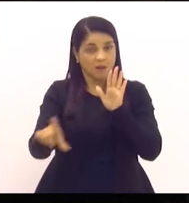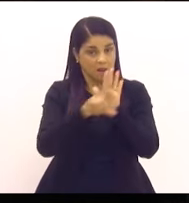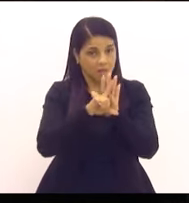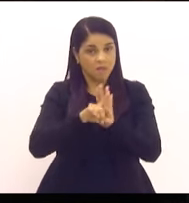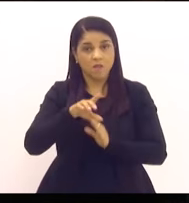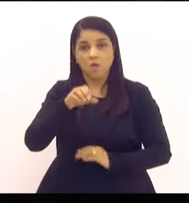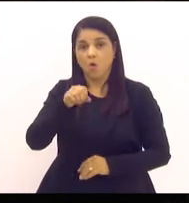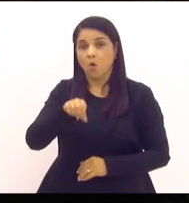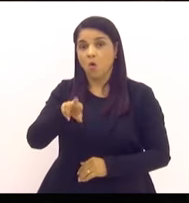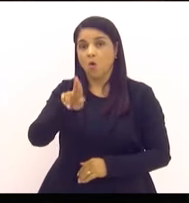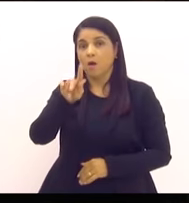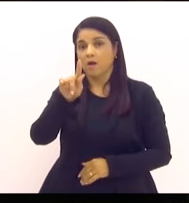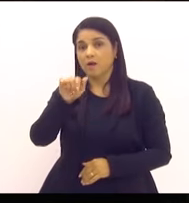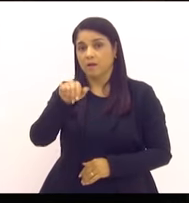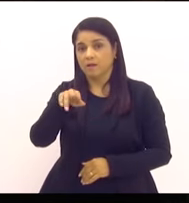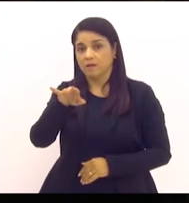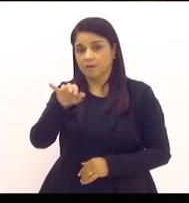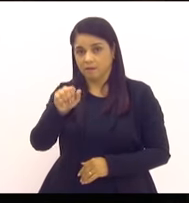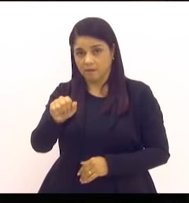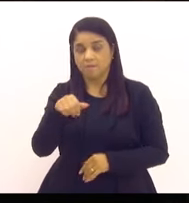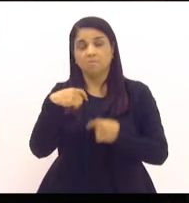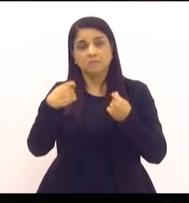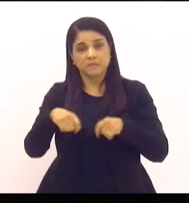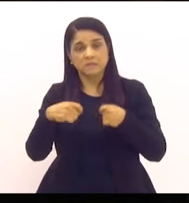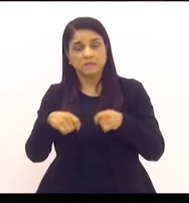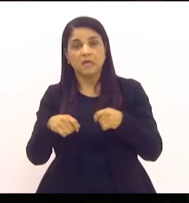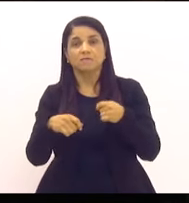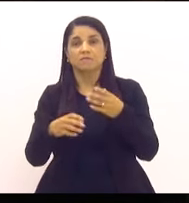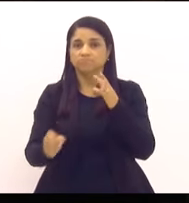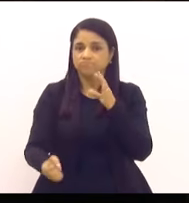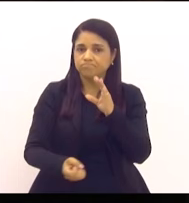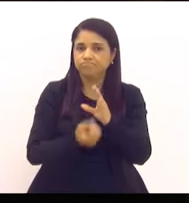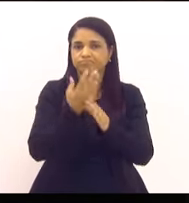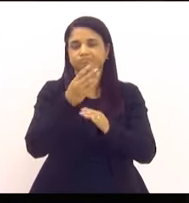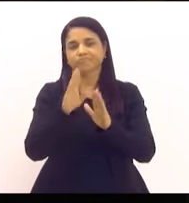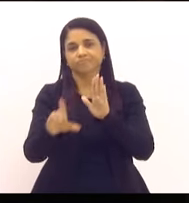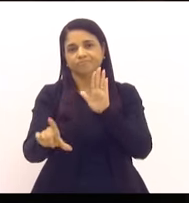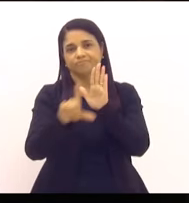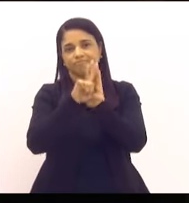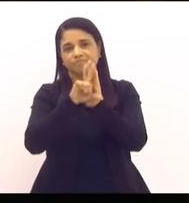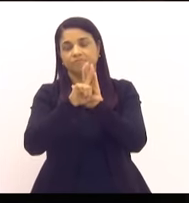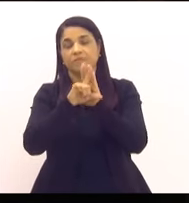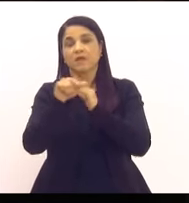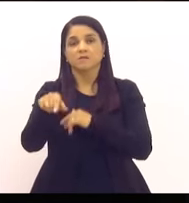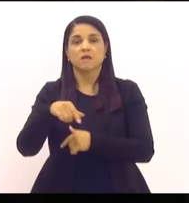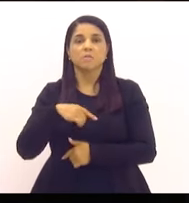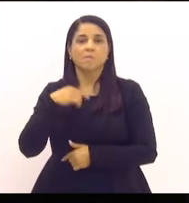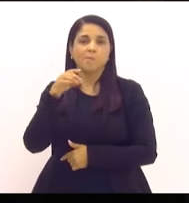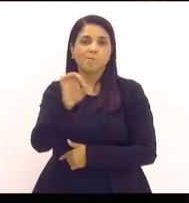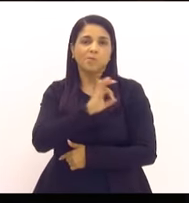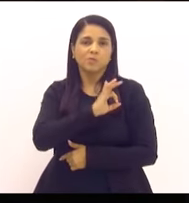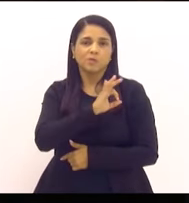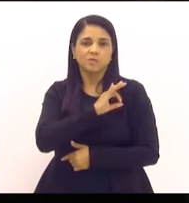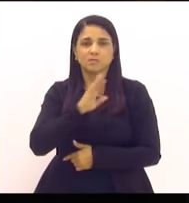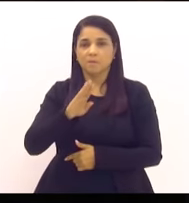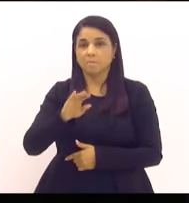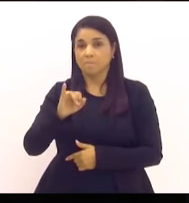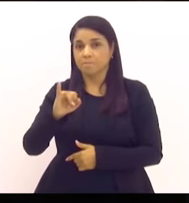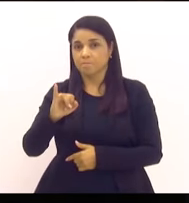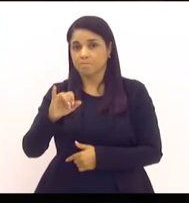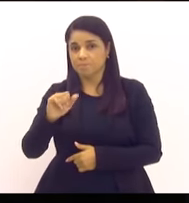ela precisava nascer, porque não dava para essa polícia bicentenária, essa polícia que tem